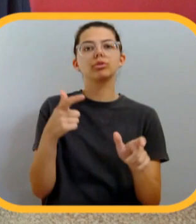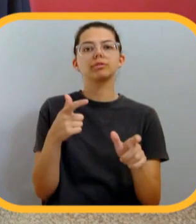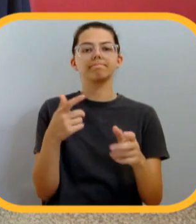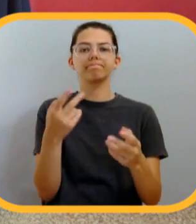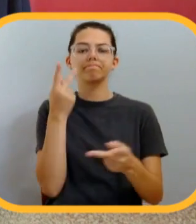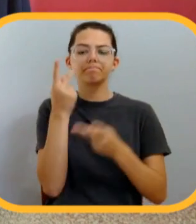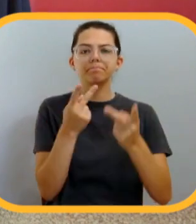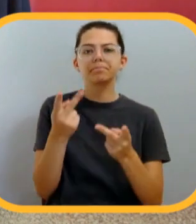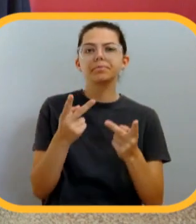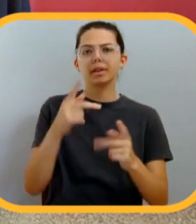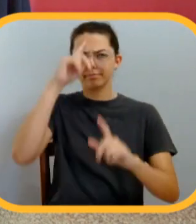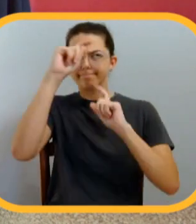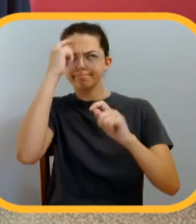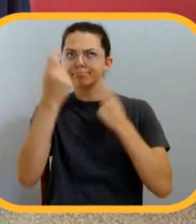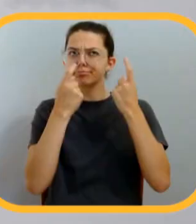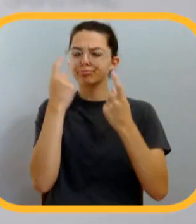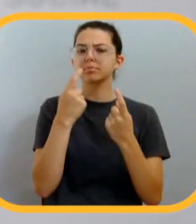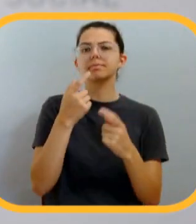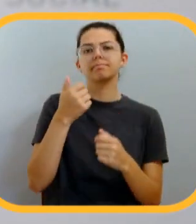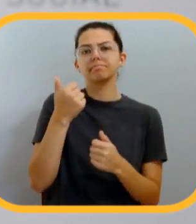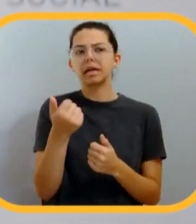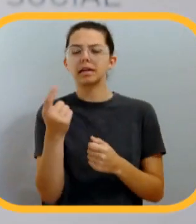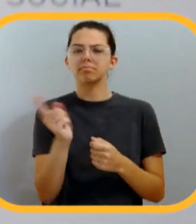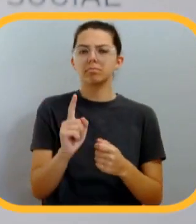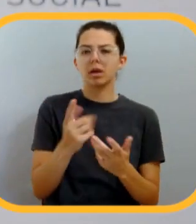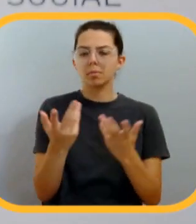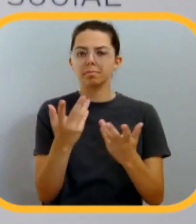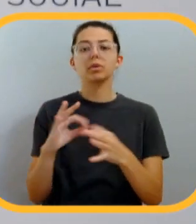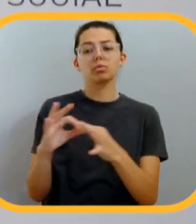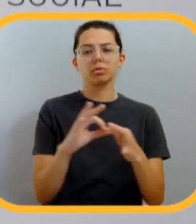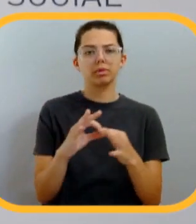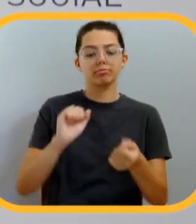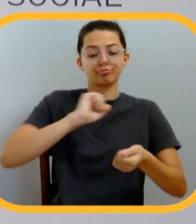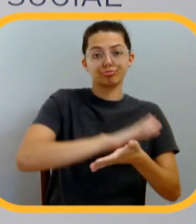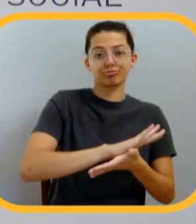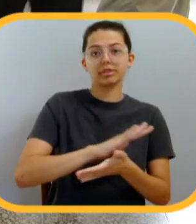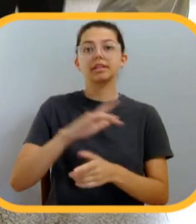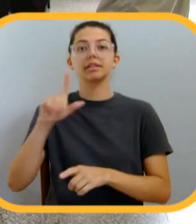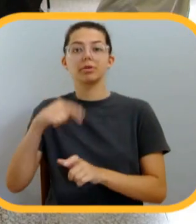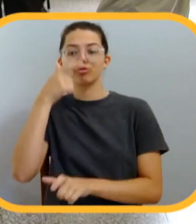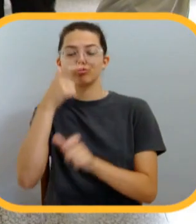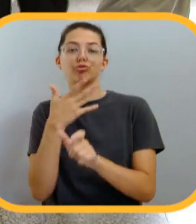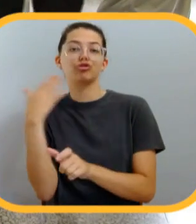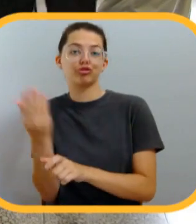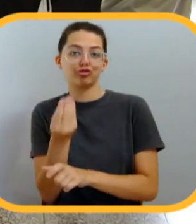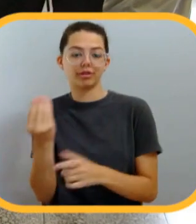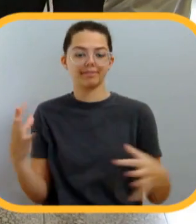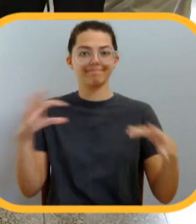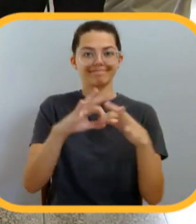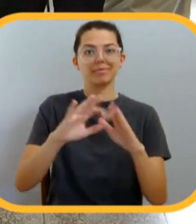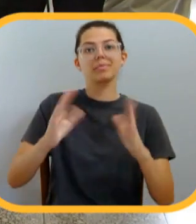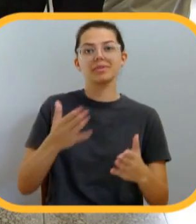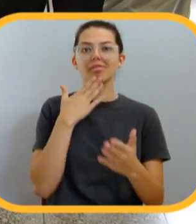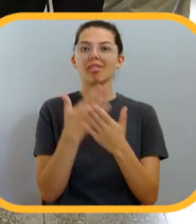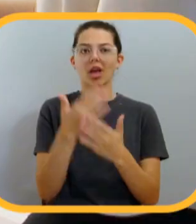os conteúdos em linha com sentido crítico. Há ainda quem defenda uma relação colaborativa entre o jornalismo e as camadas mais jovens,